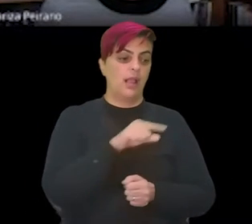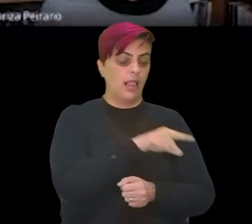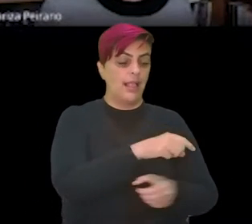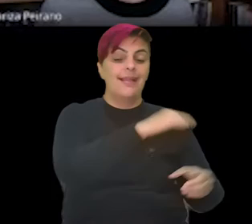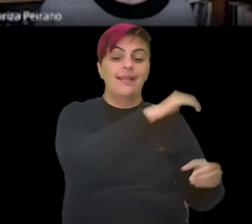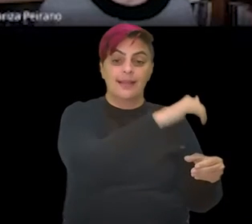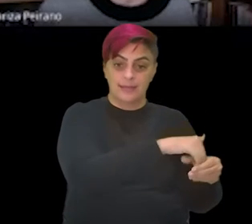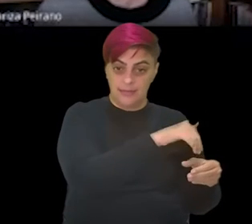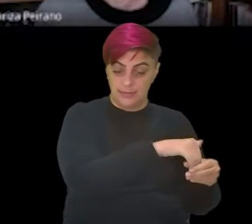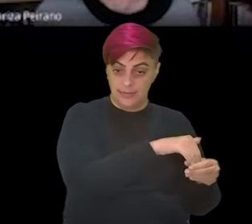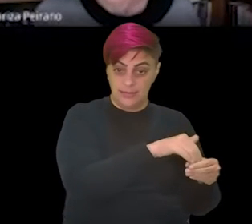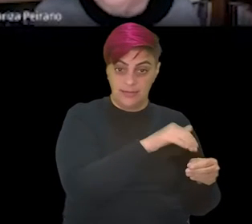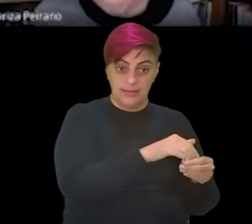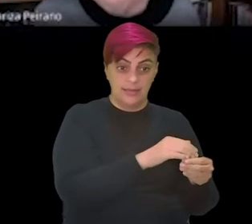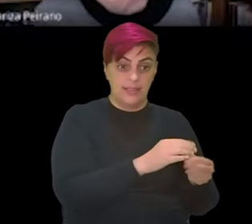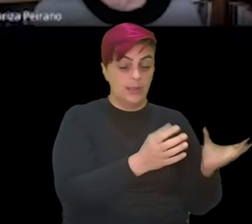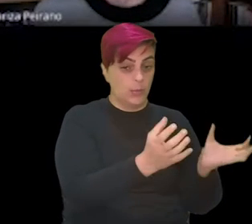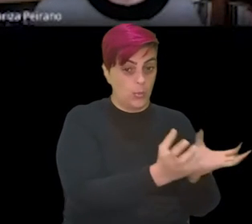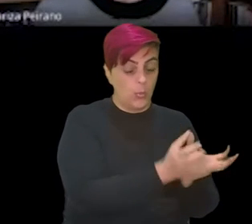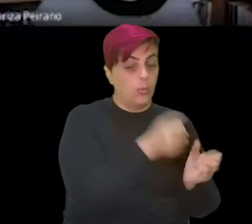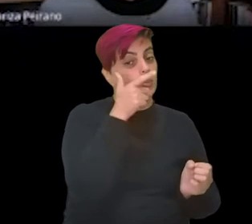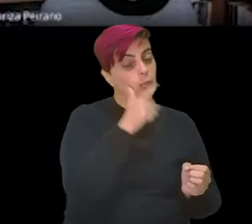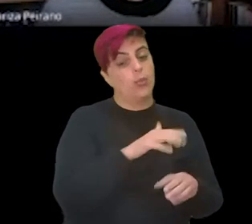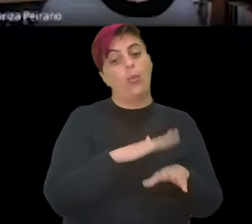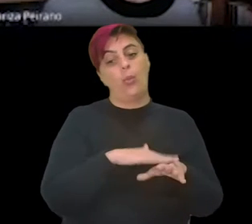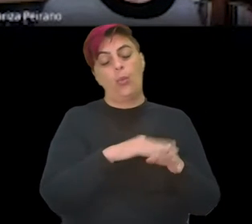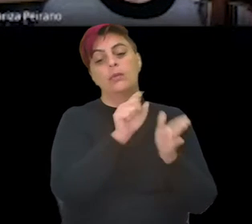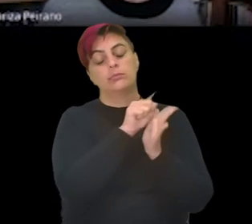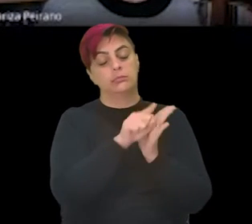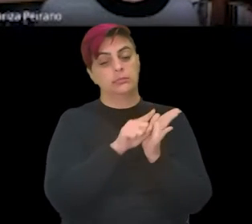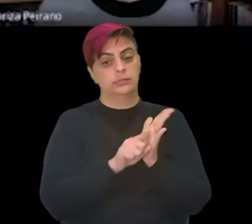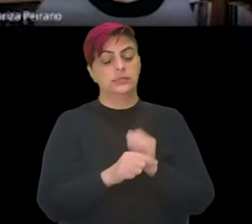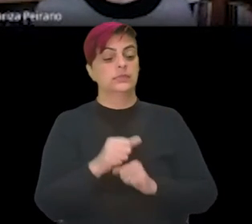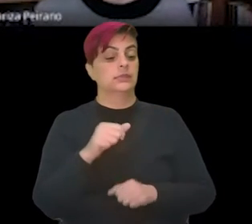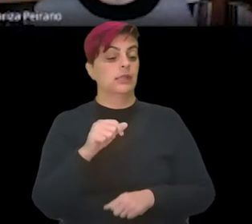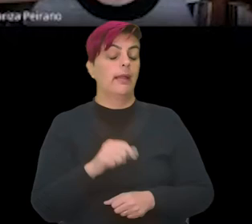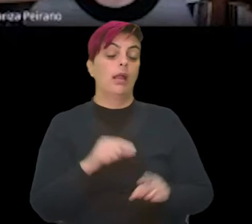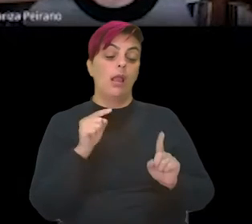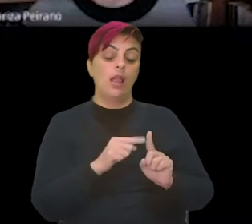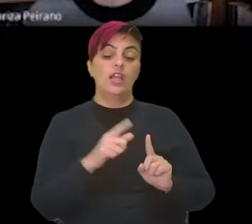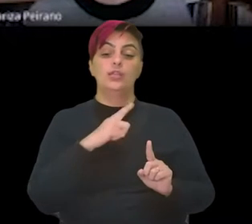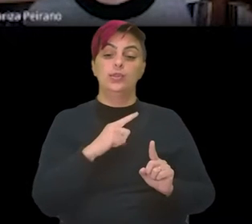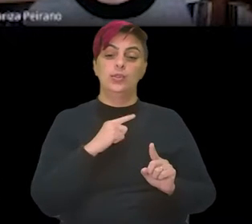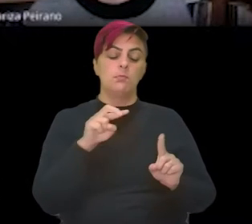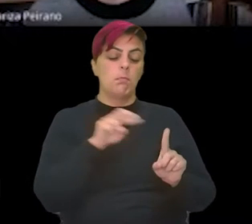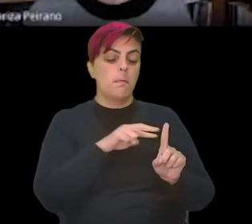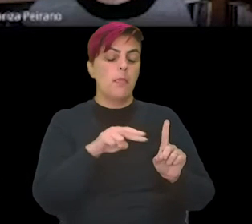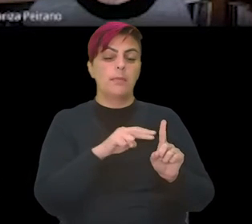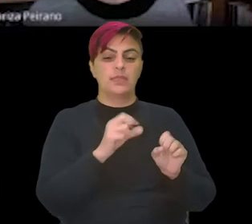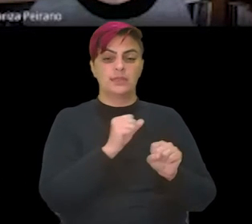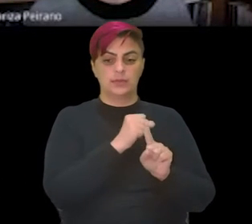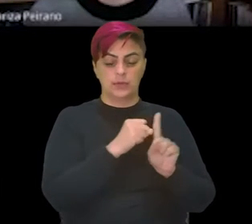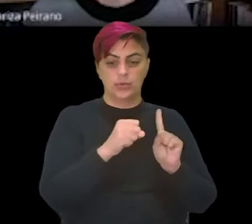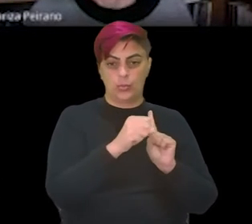que se deve fazer etnografia. Ele adotava uma perspectiva sociológica